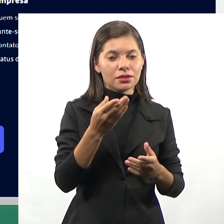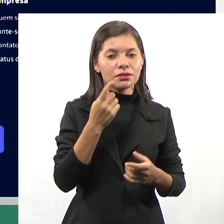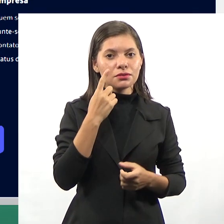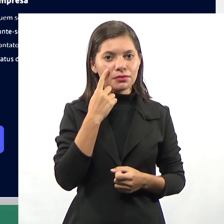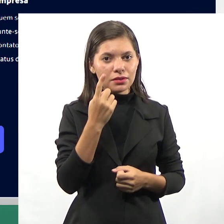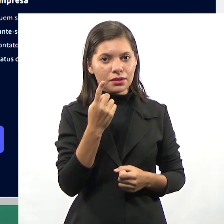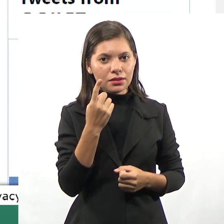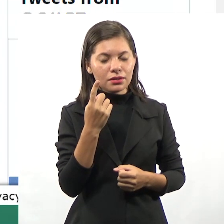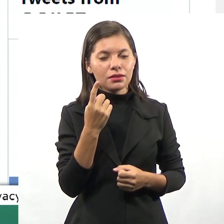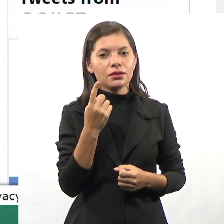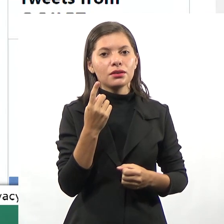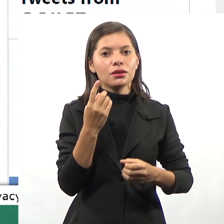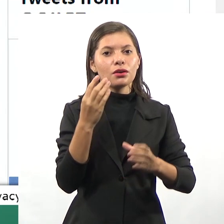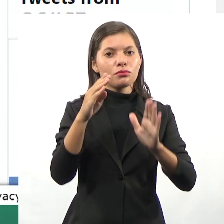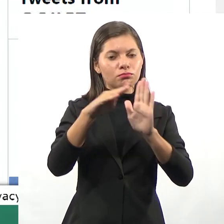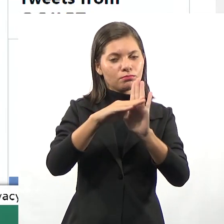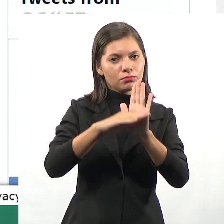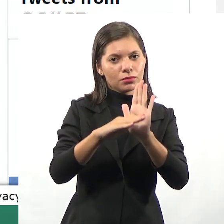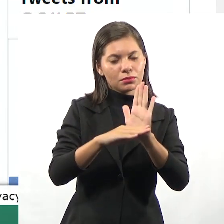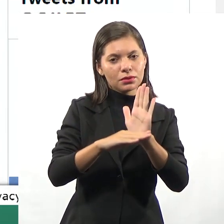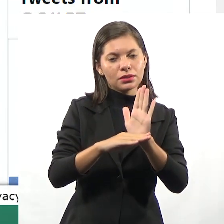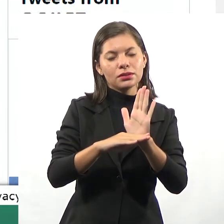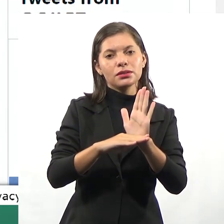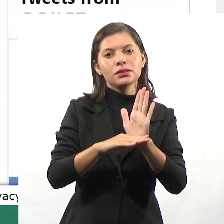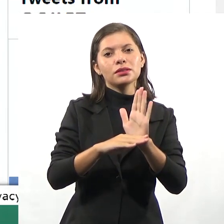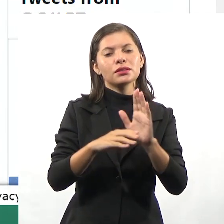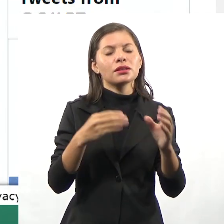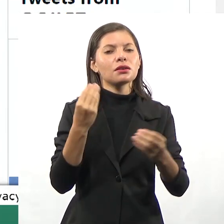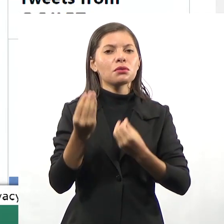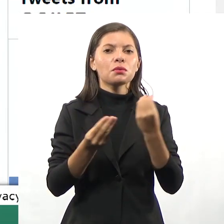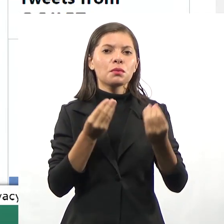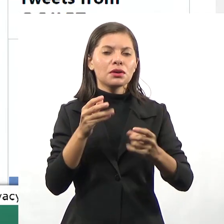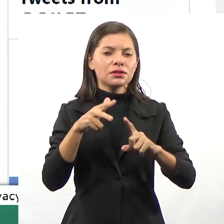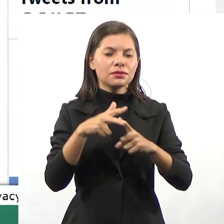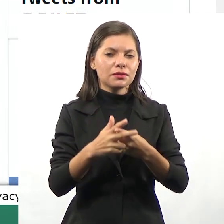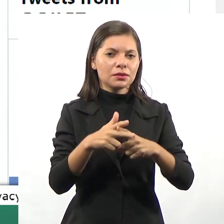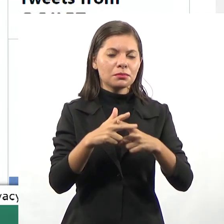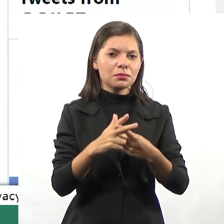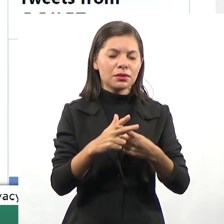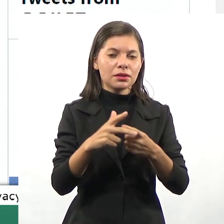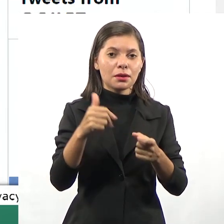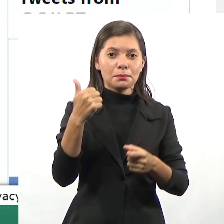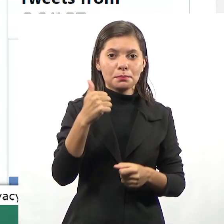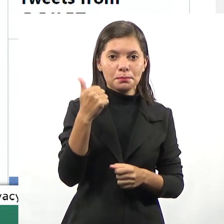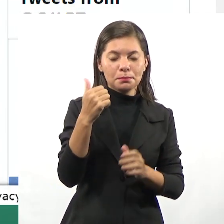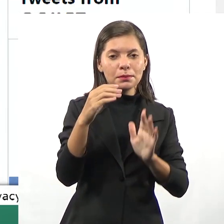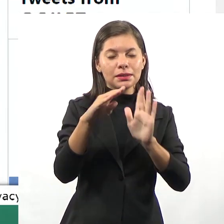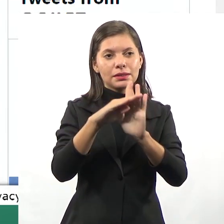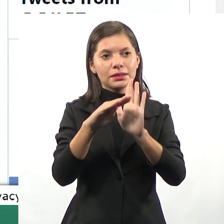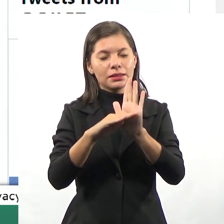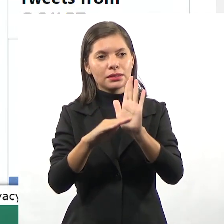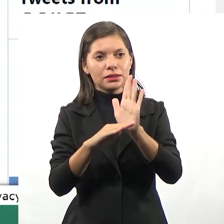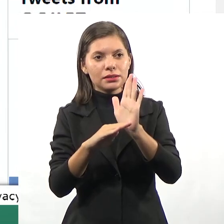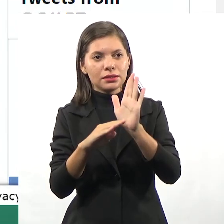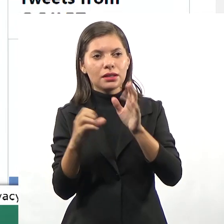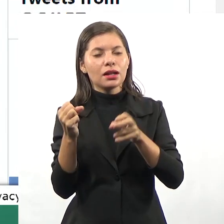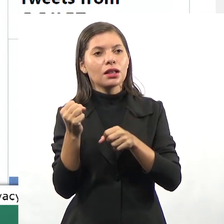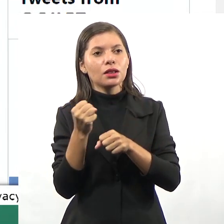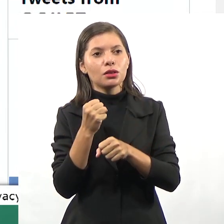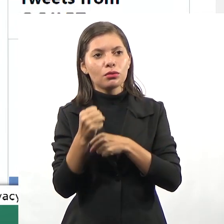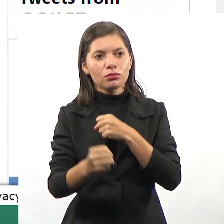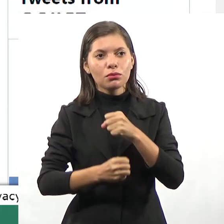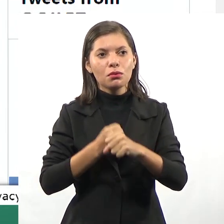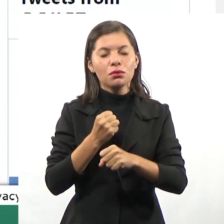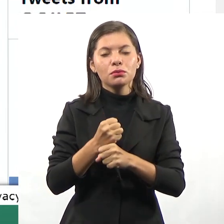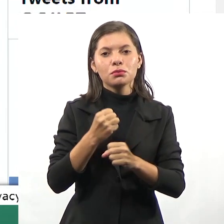para vocês verificarem o ranking e quais ferramentas que aparecem como primeiro nessa lista. Então, todo